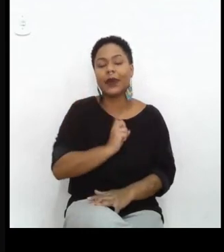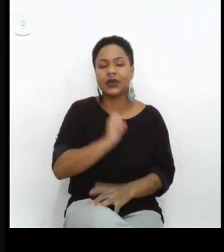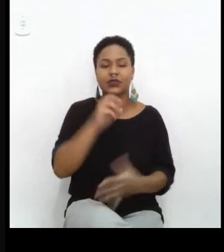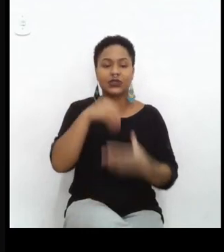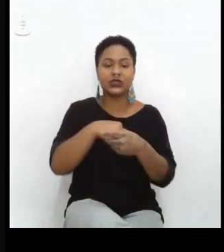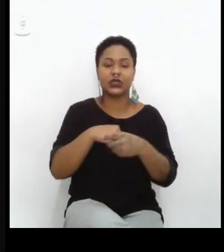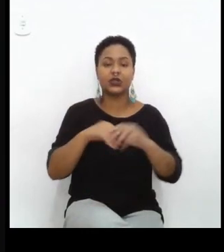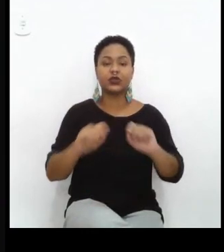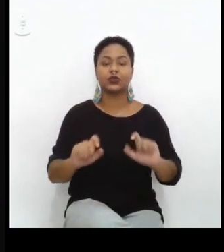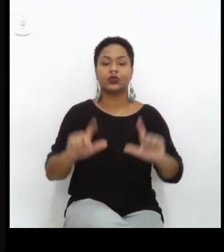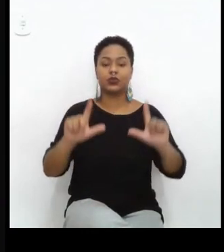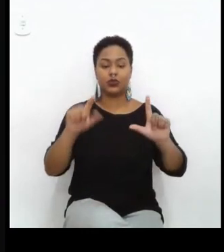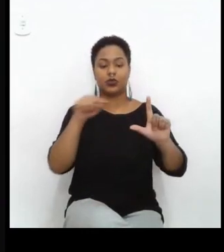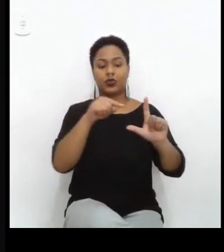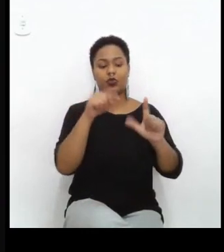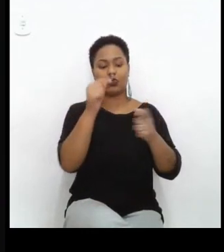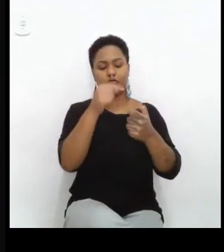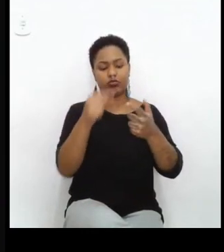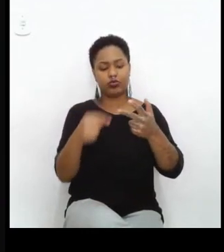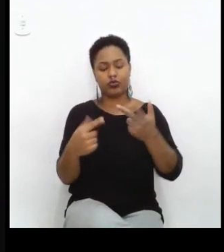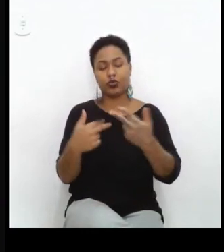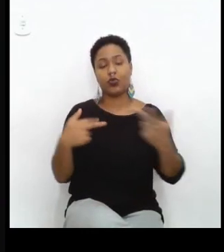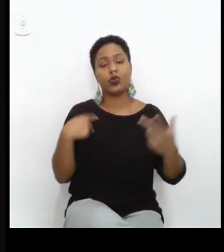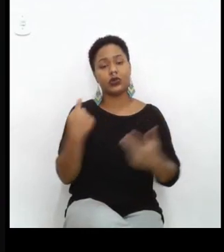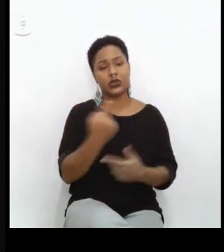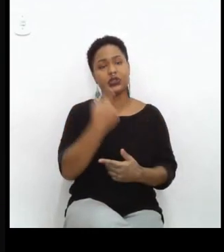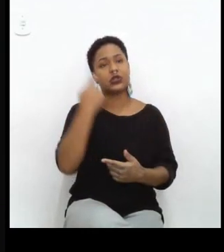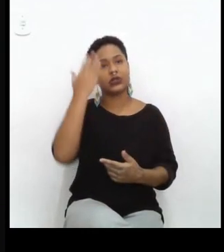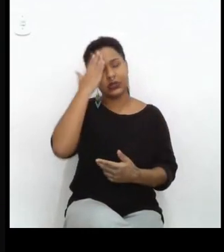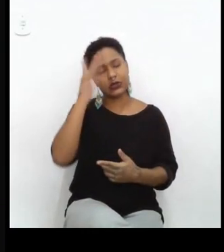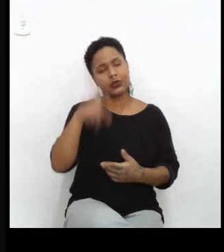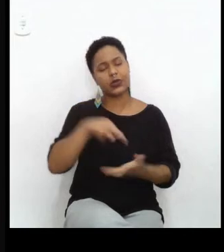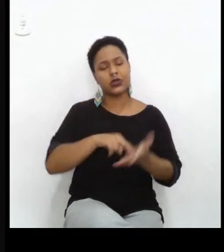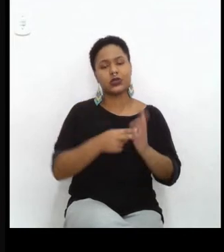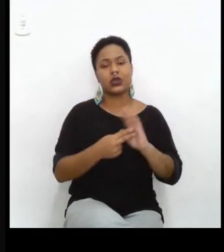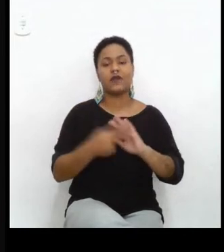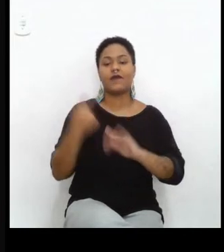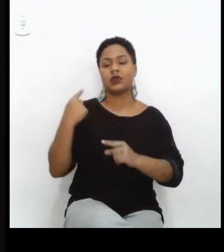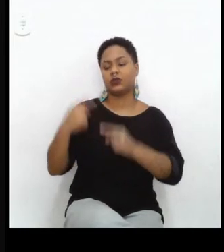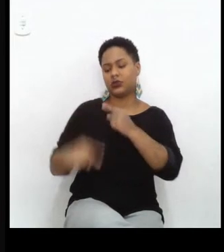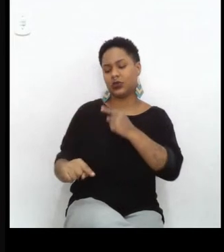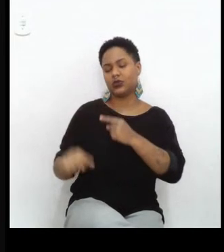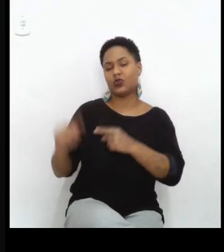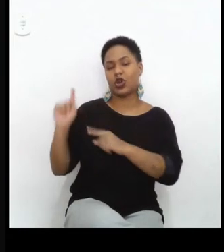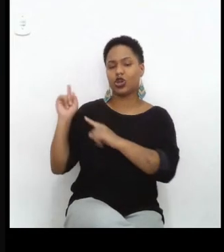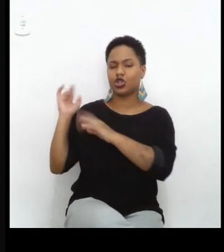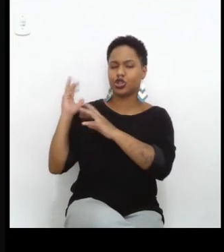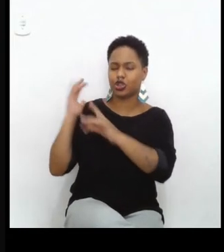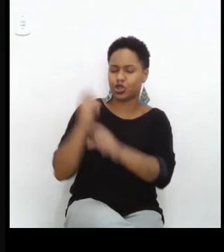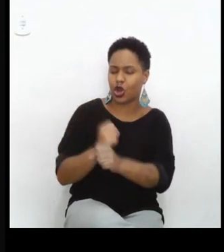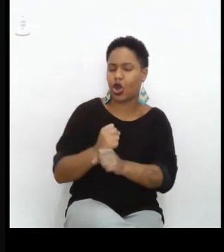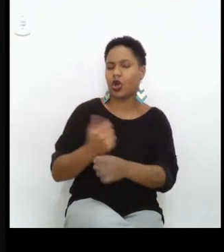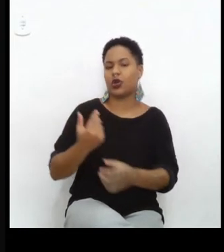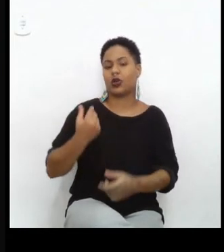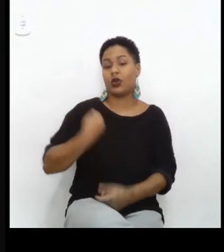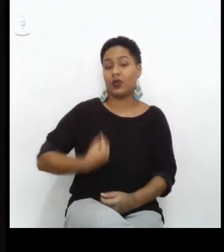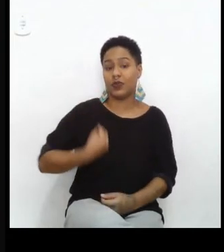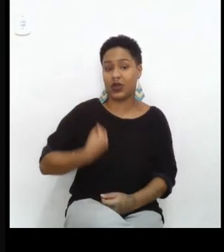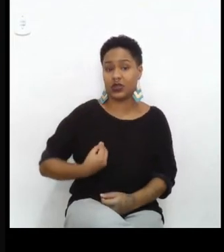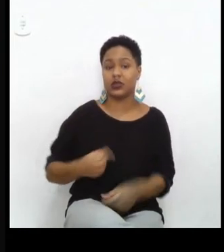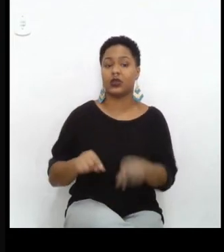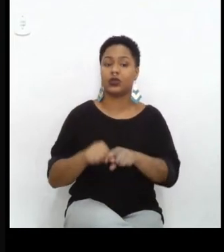a gente entende como censura é histórica presente e que muitas vezes